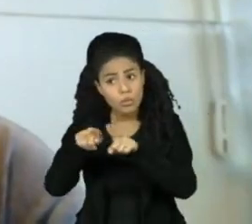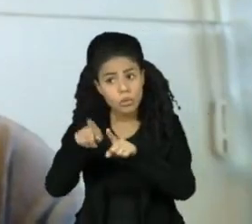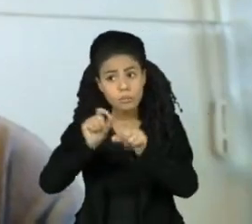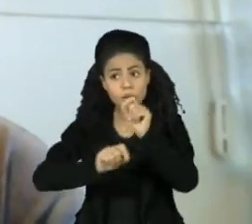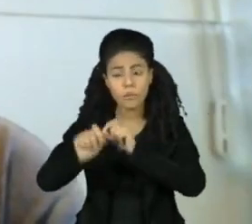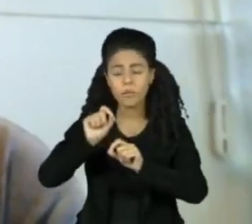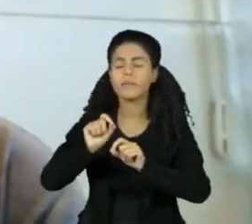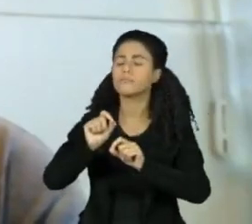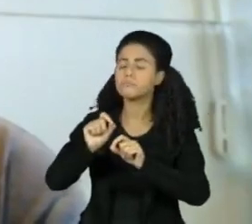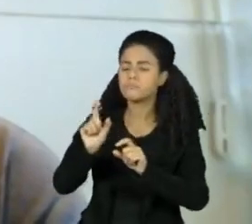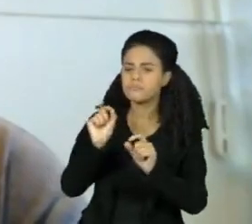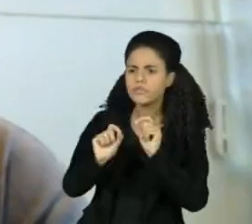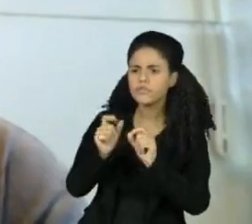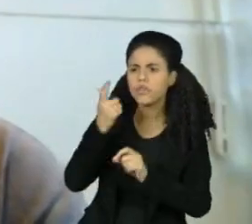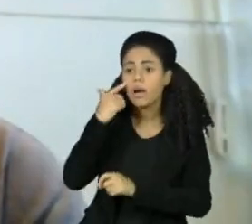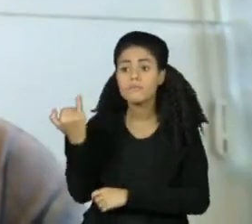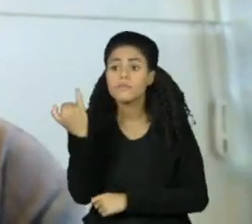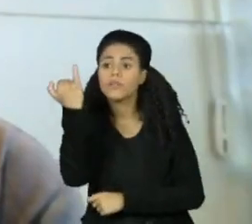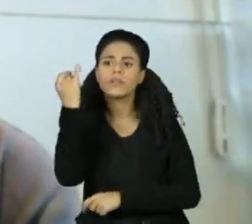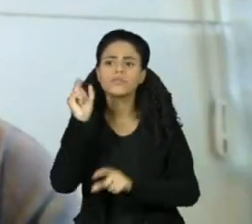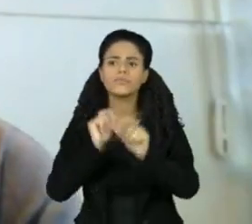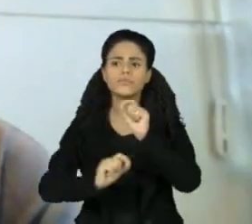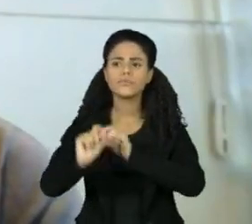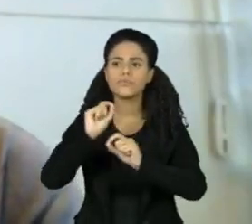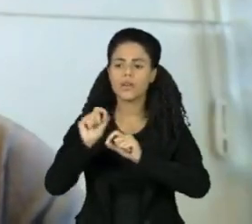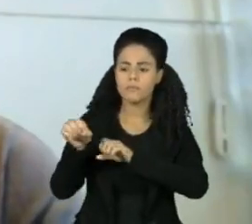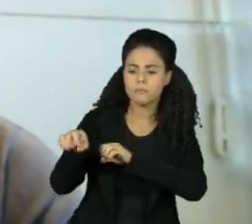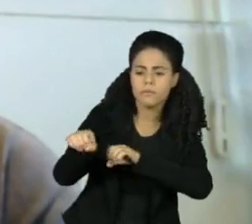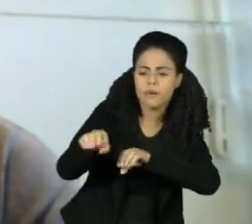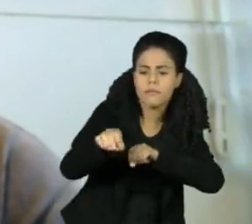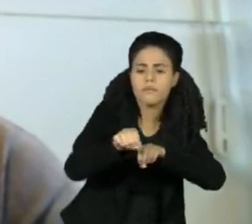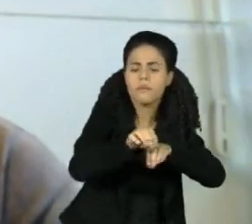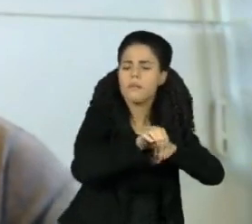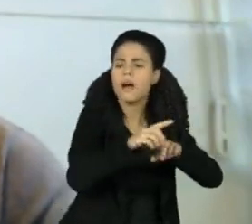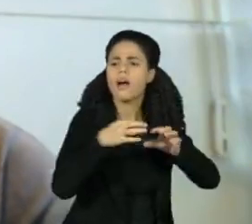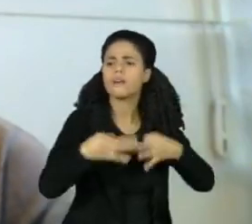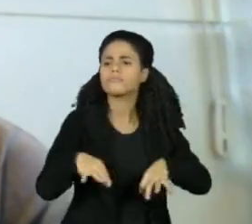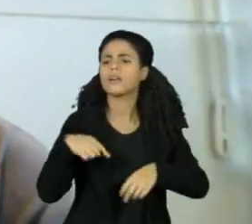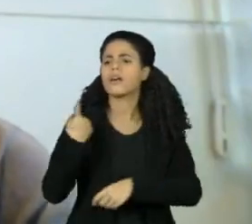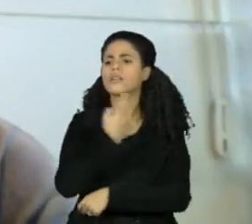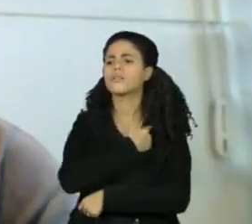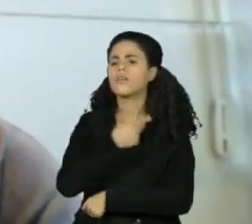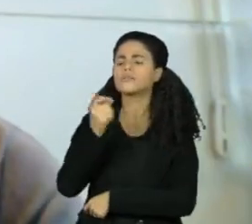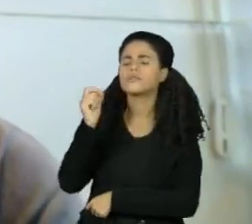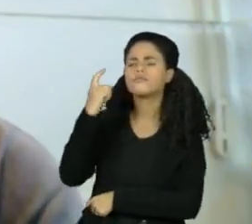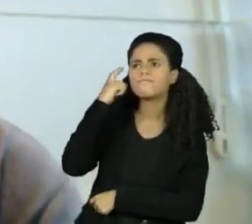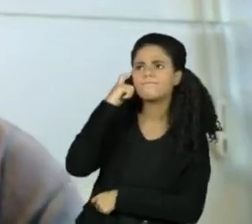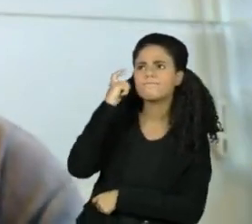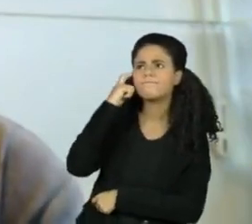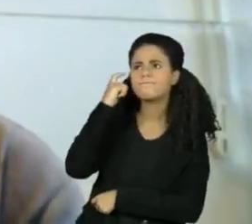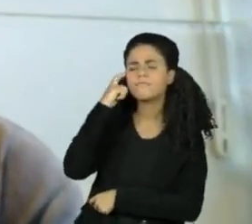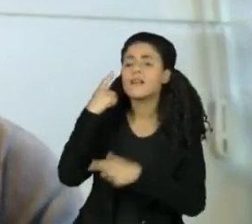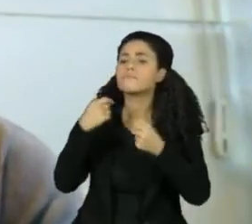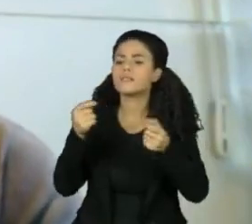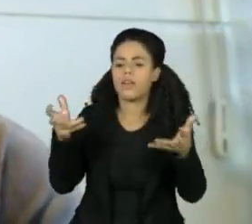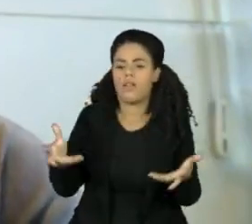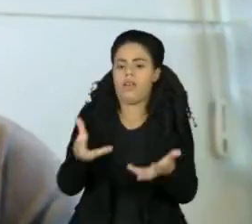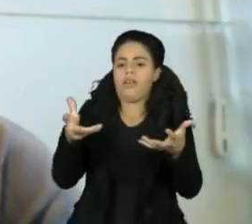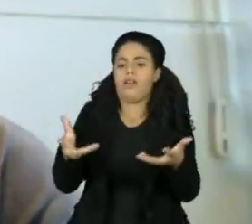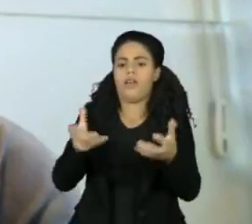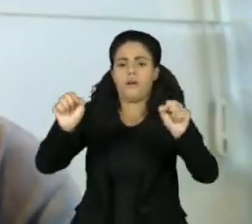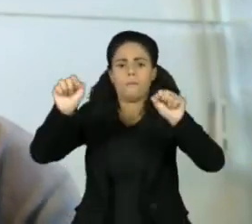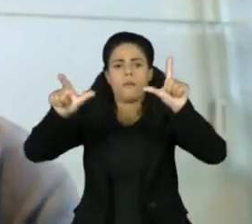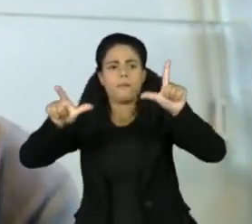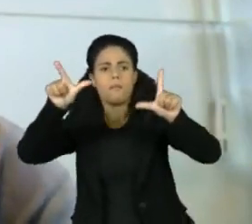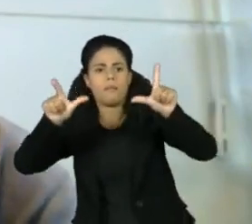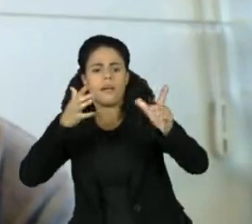SBPP acha fundamental é o aspecto educativo. Nós, há muito tempo, deixamos de ter campanhas de mídia em